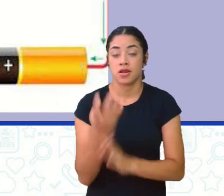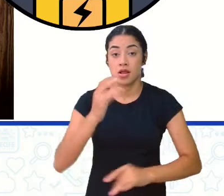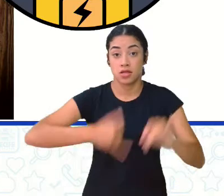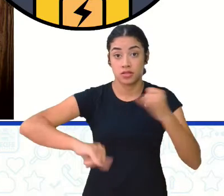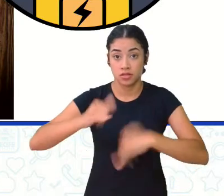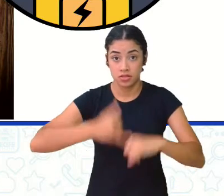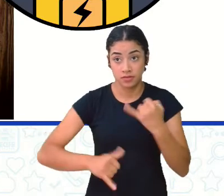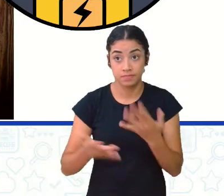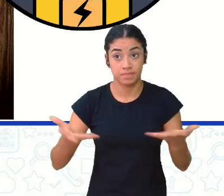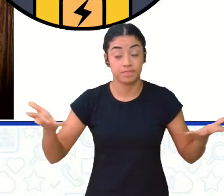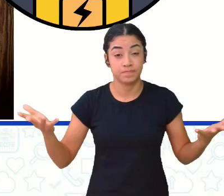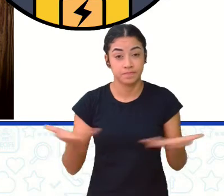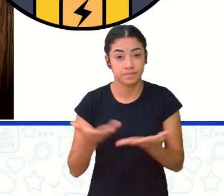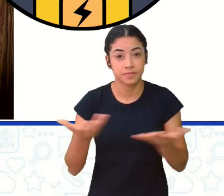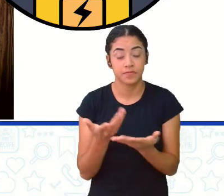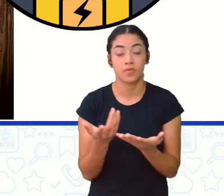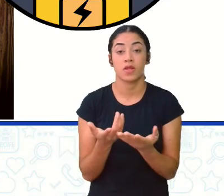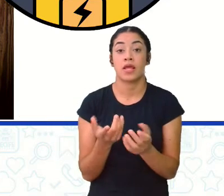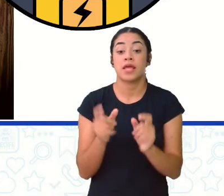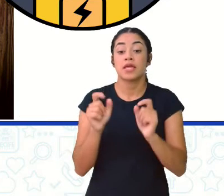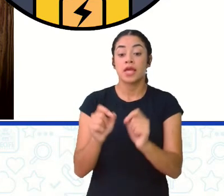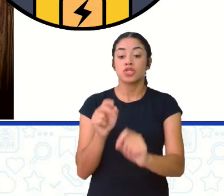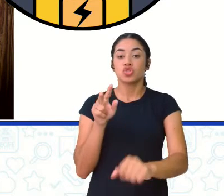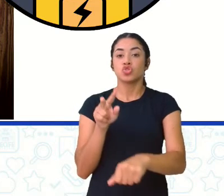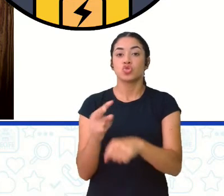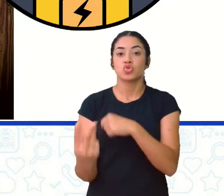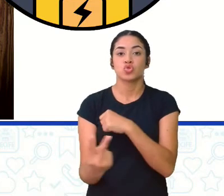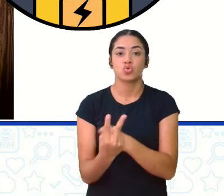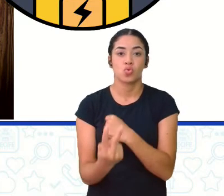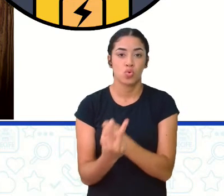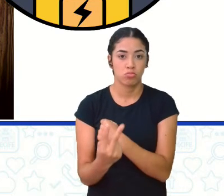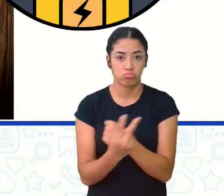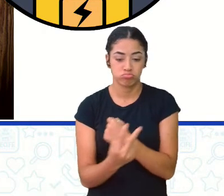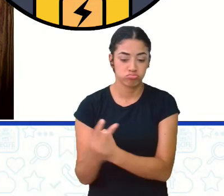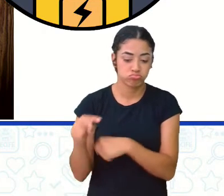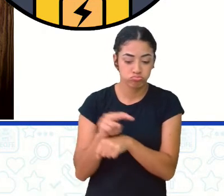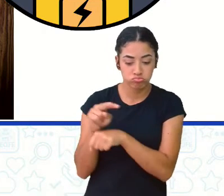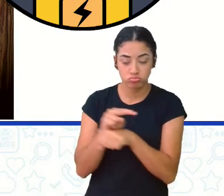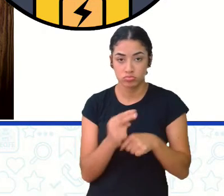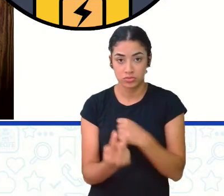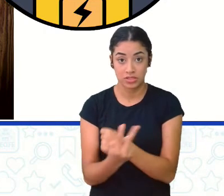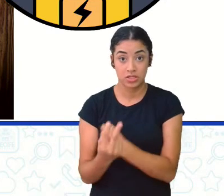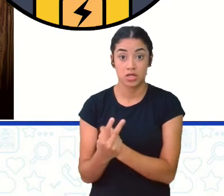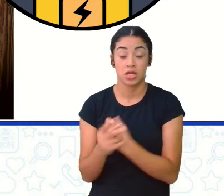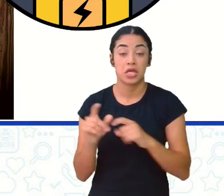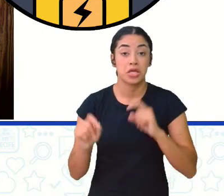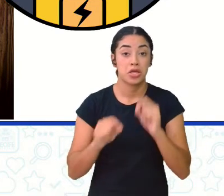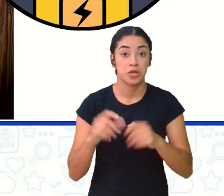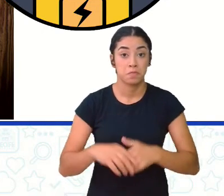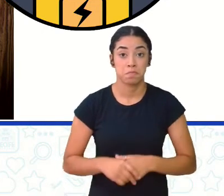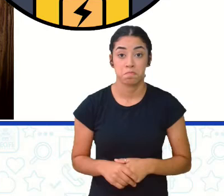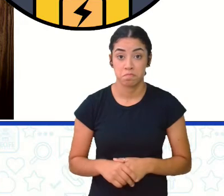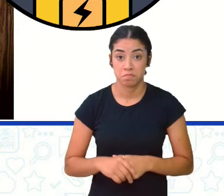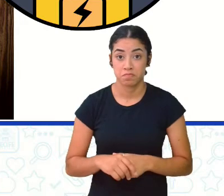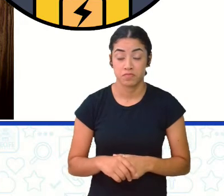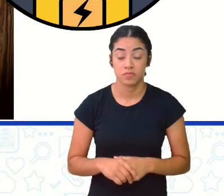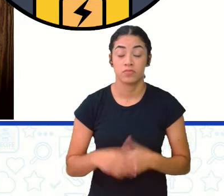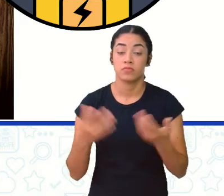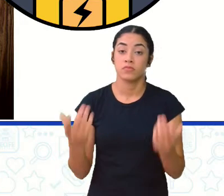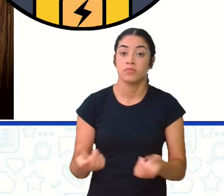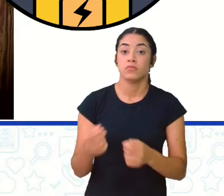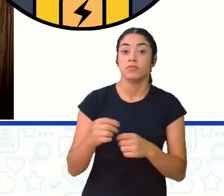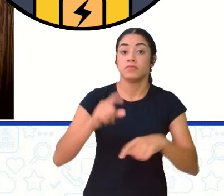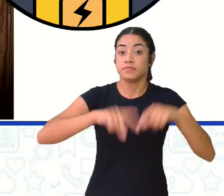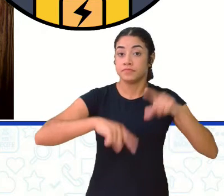energia. E agora a gente vai querer saber quem é que isola, né? Os isolantes elétricos. Materiais isolantes